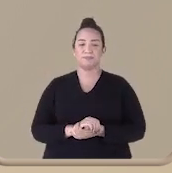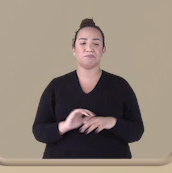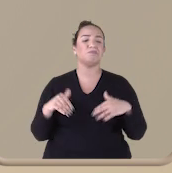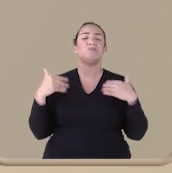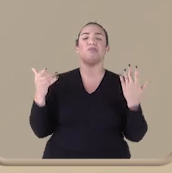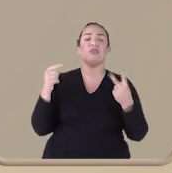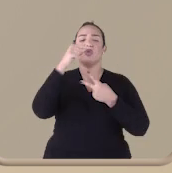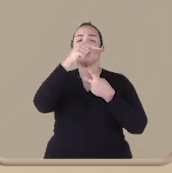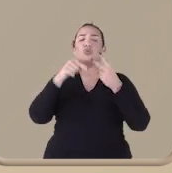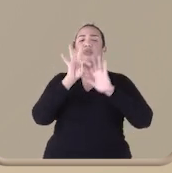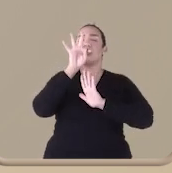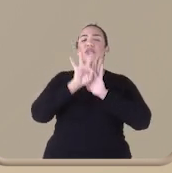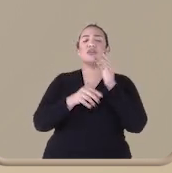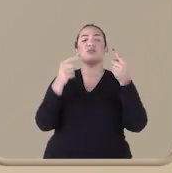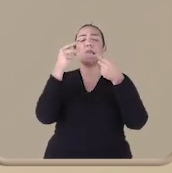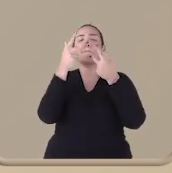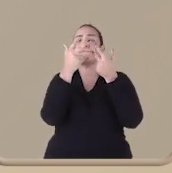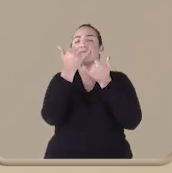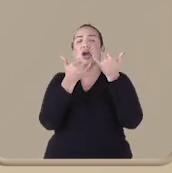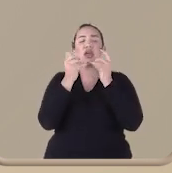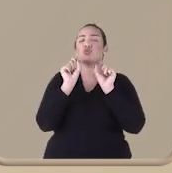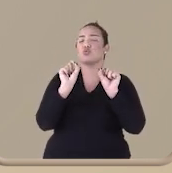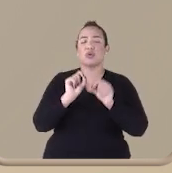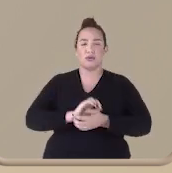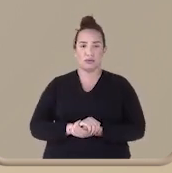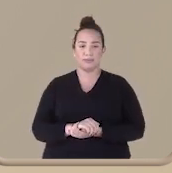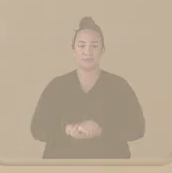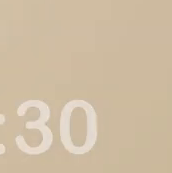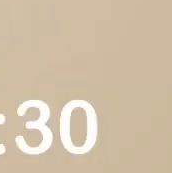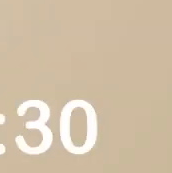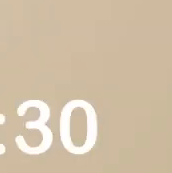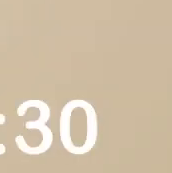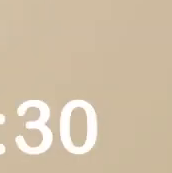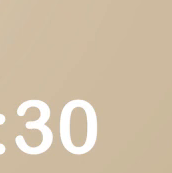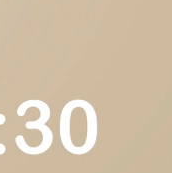Carnaval. E então, o que esses dois textos têm em comum?